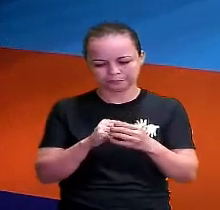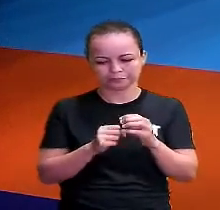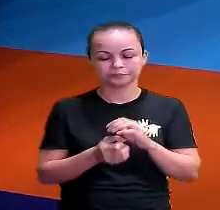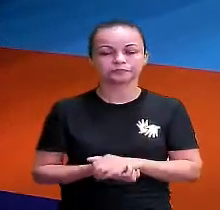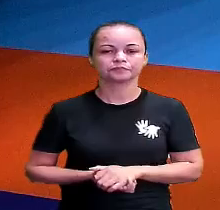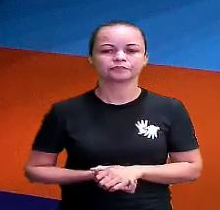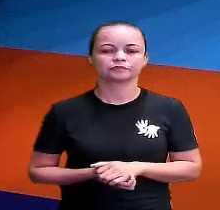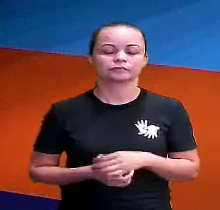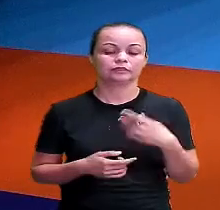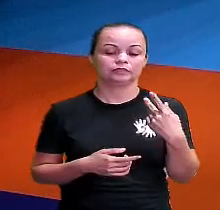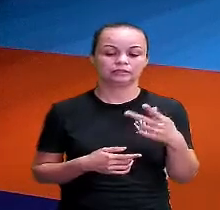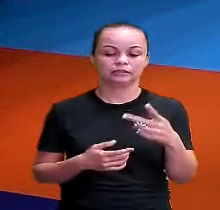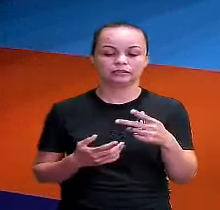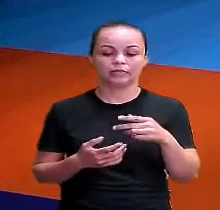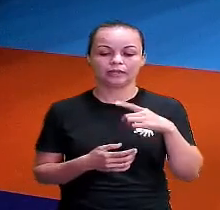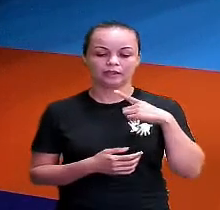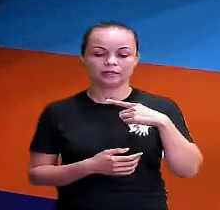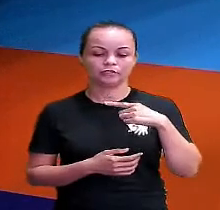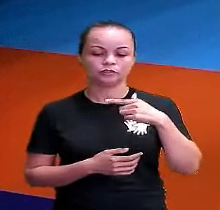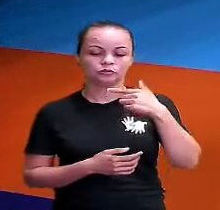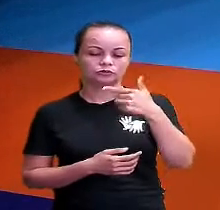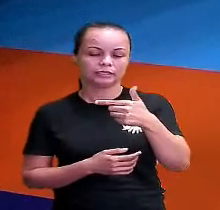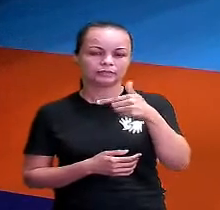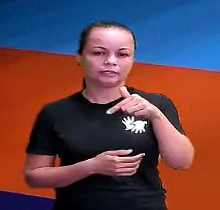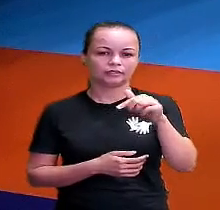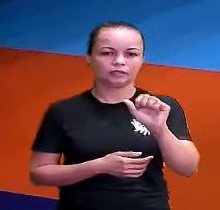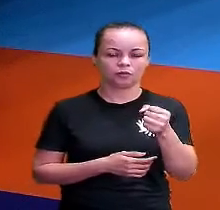278 e ele vai colher mais